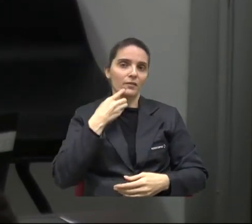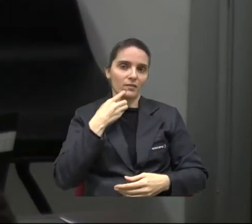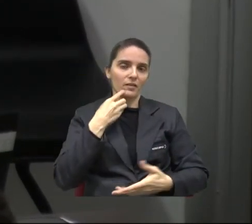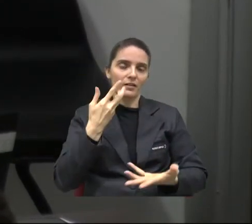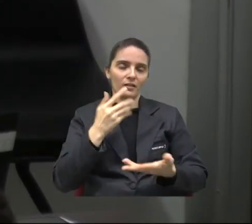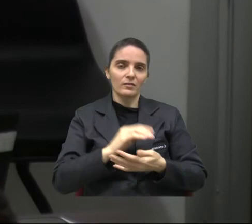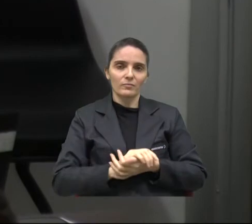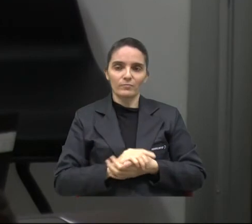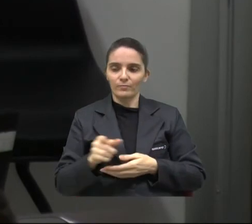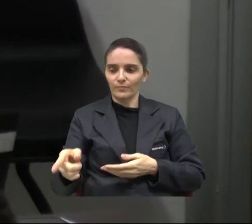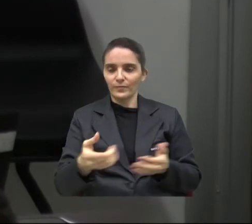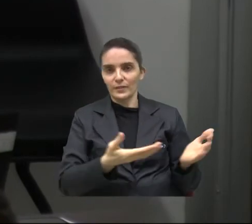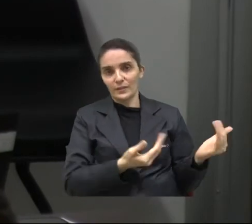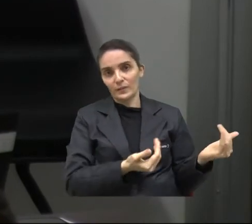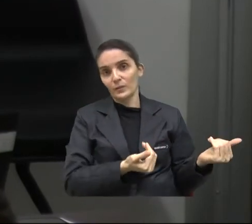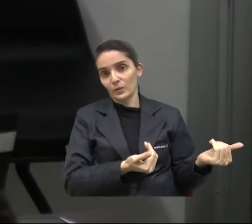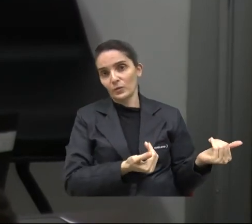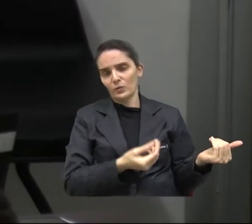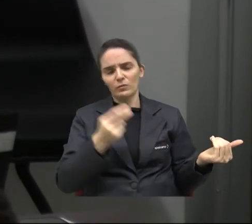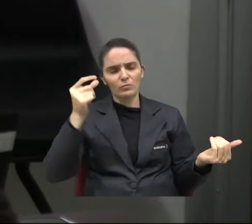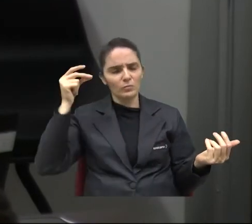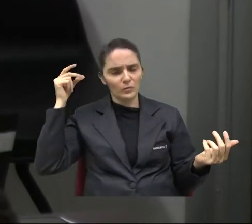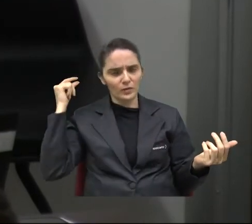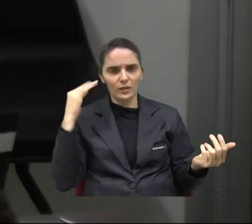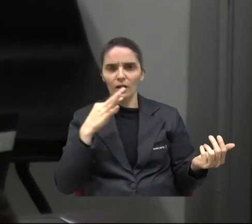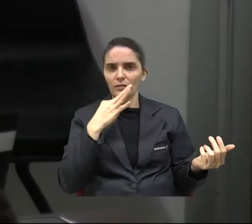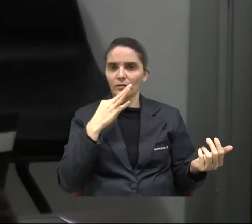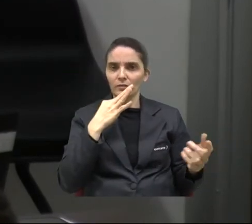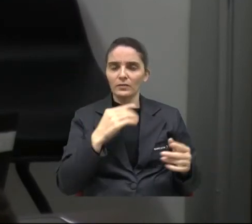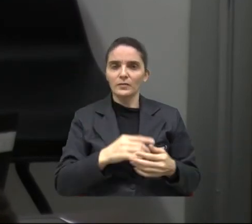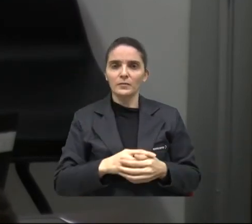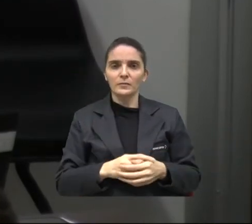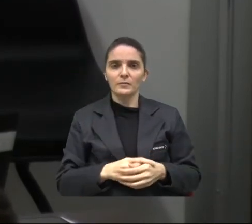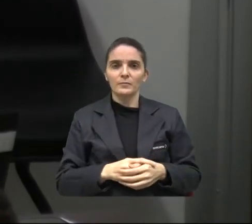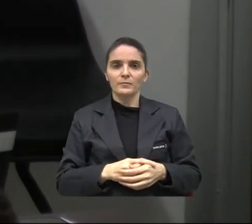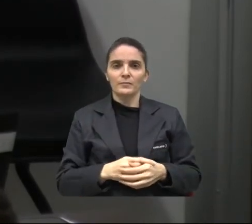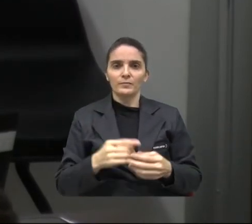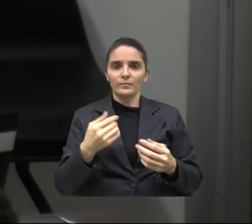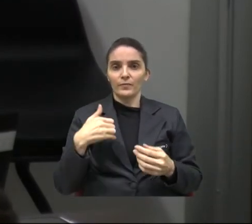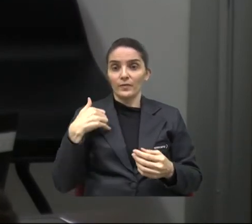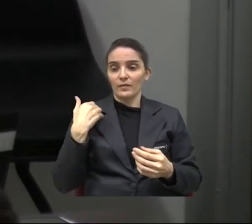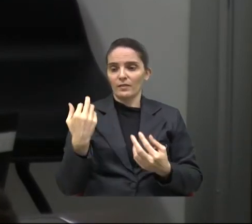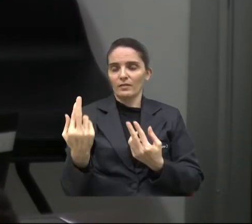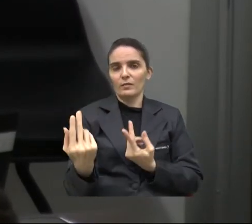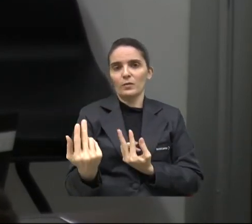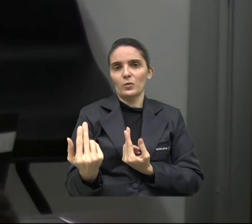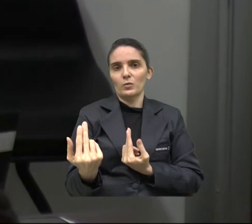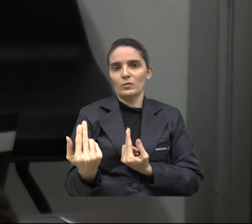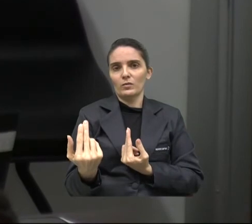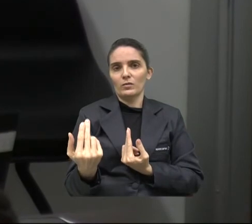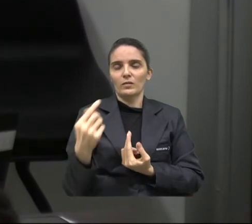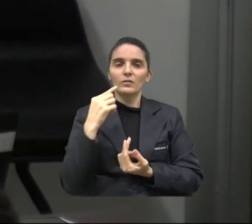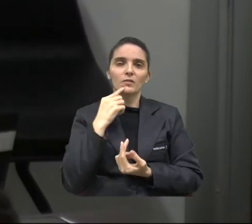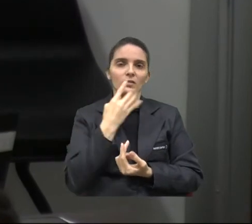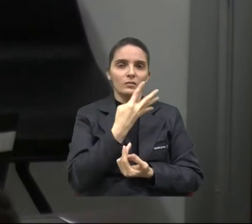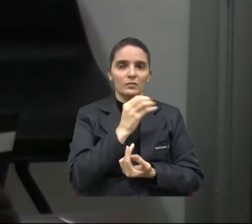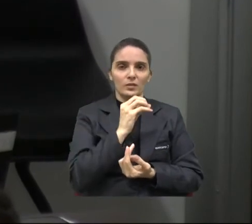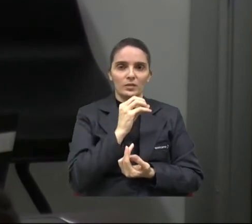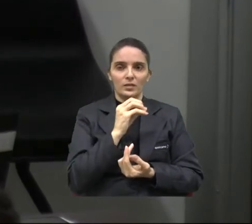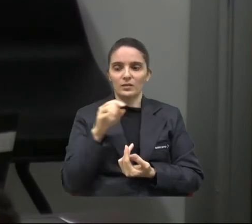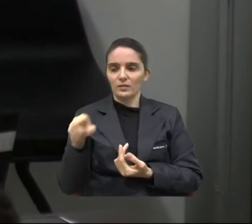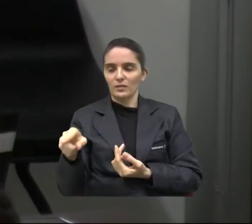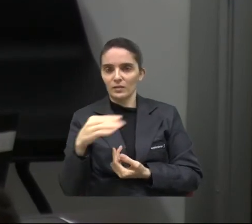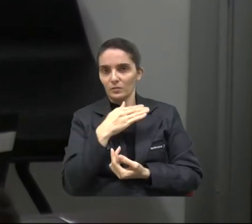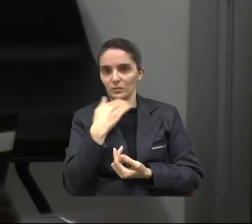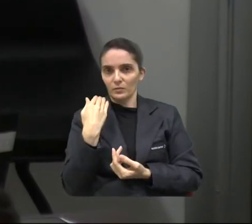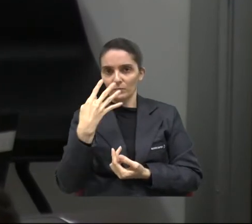Muito jovem ainda foi quando eu conheci ele, apesar que a gente tinha sempre a mesma idade, né? Mas eu tenho 40, partiu com